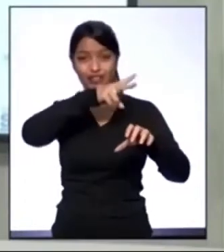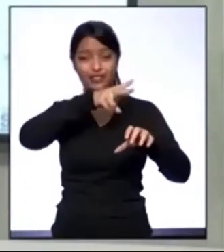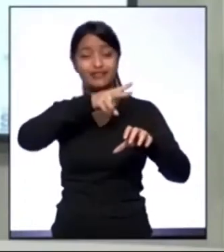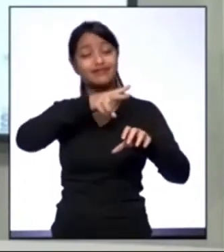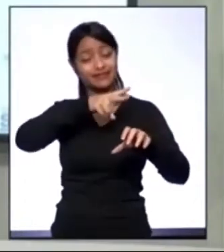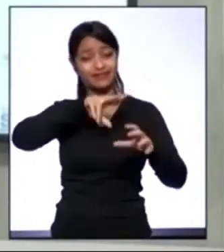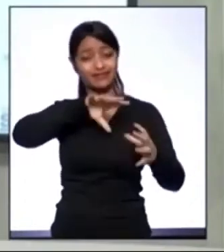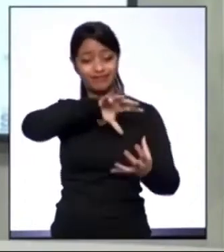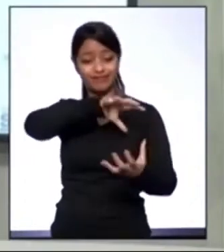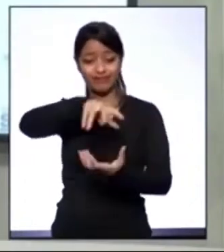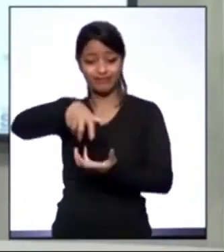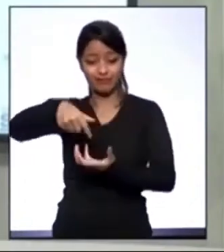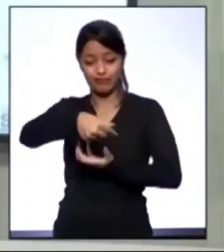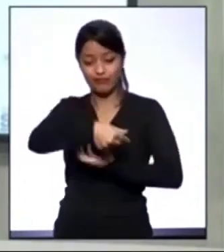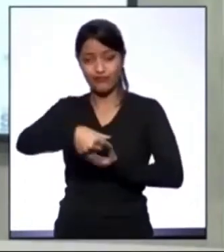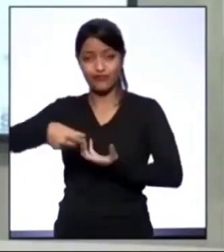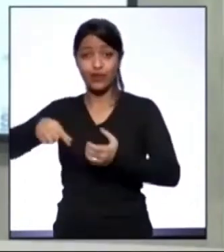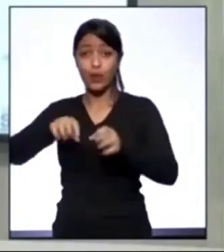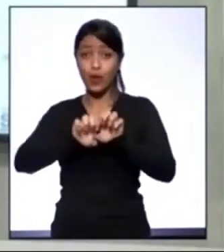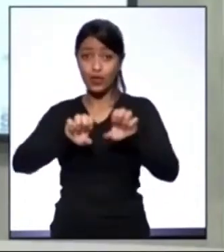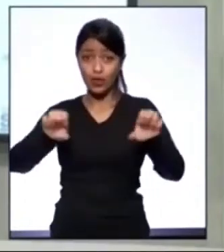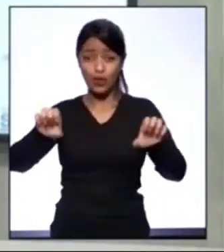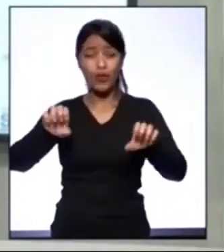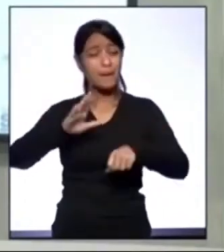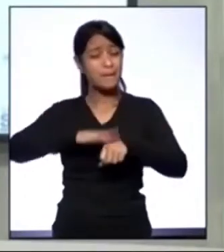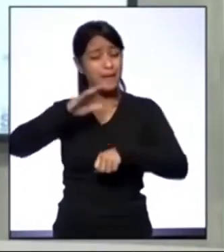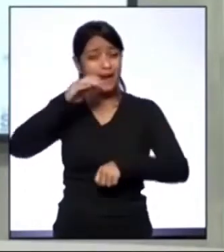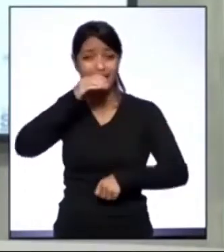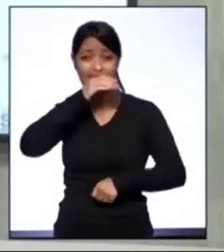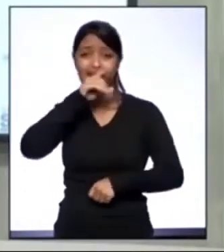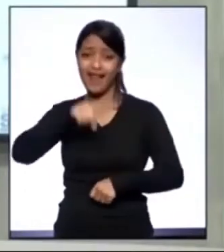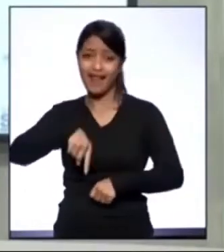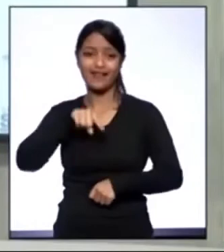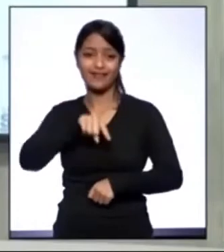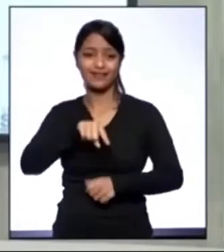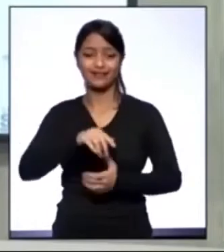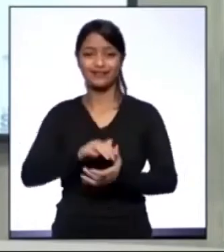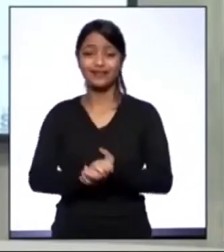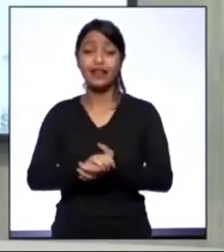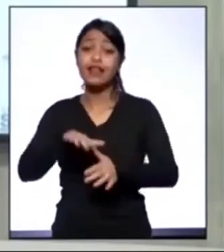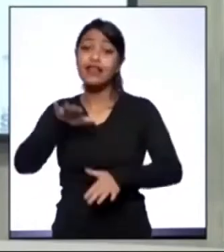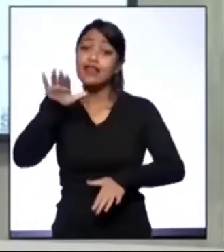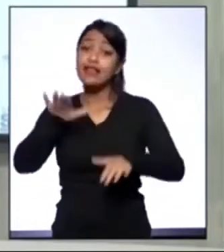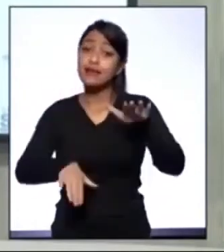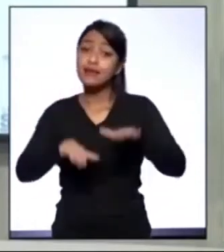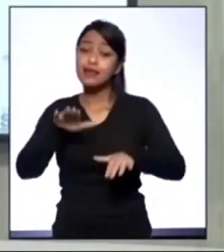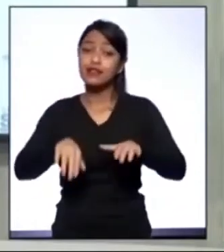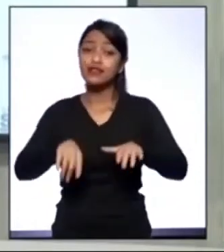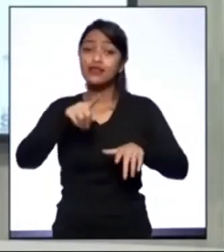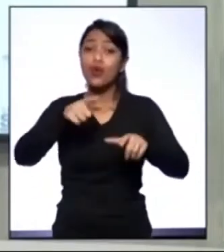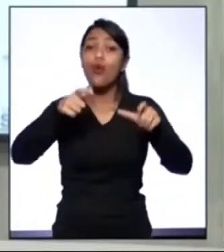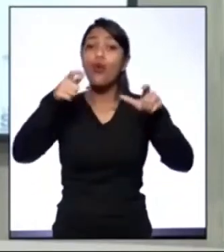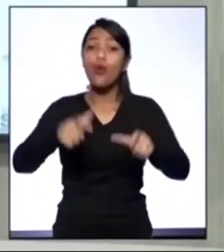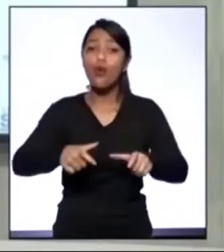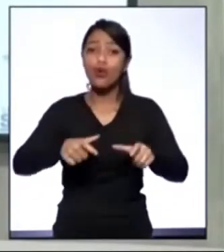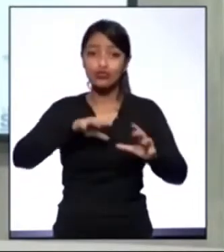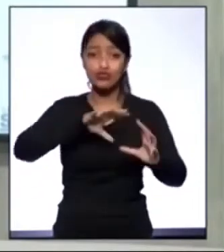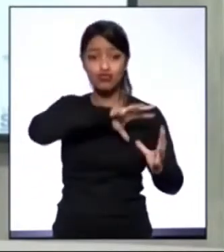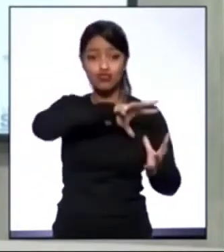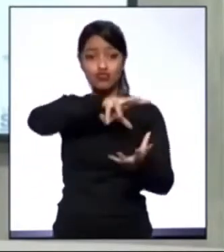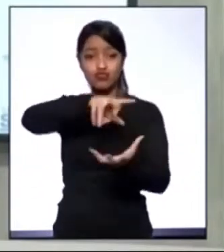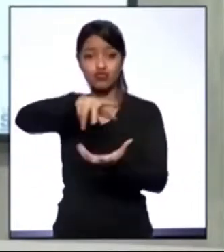planeta. Então, dependendo, condicionando a sua latitude, nós temos